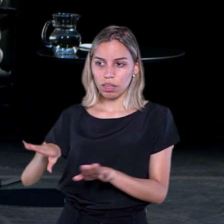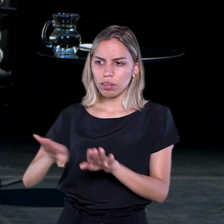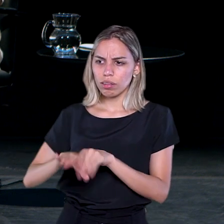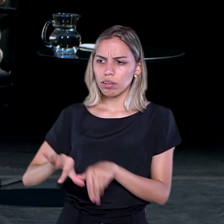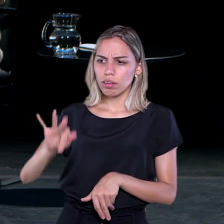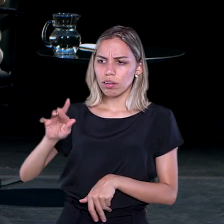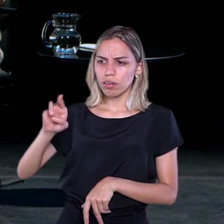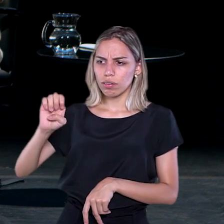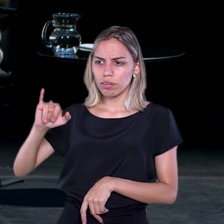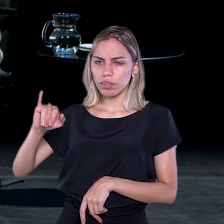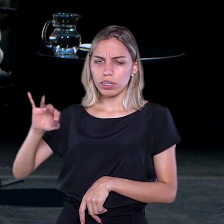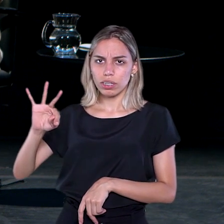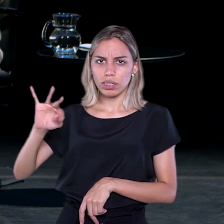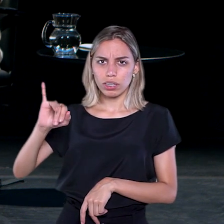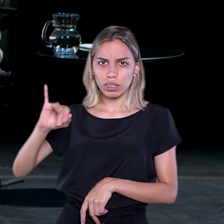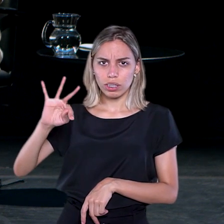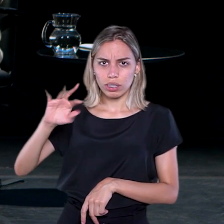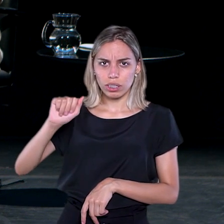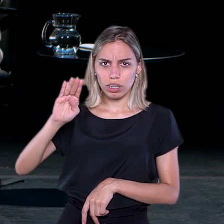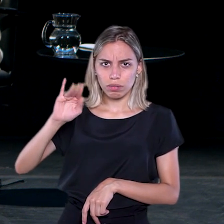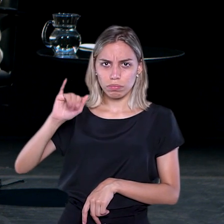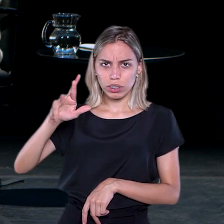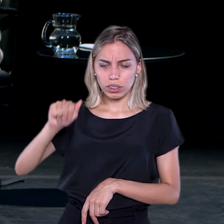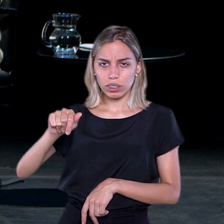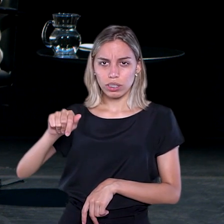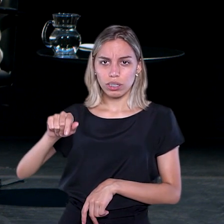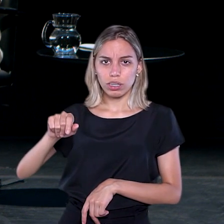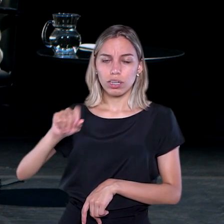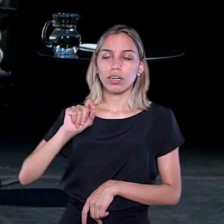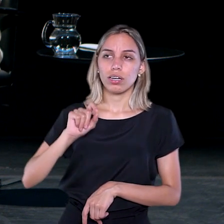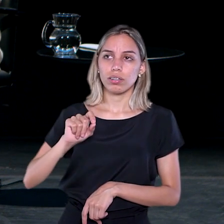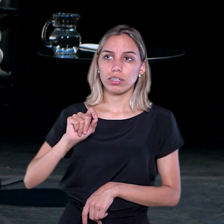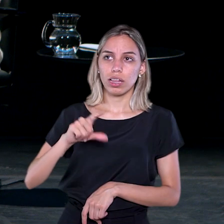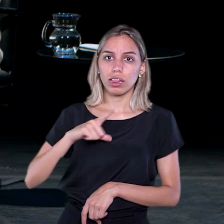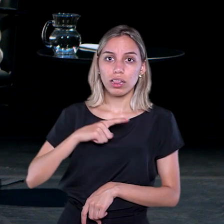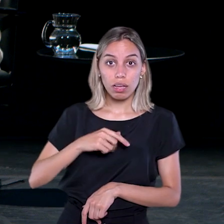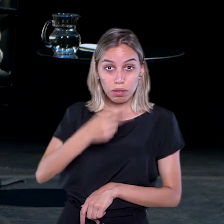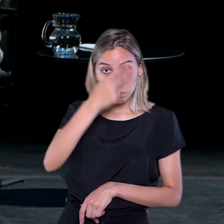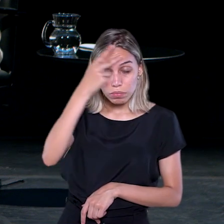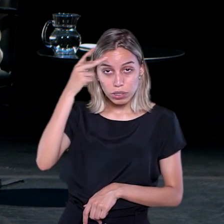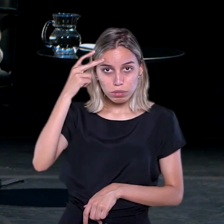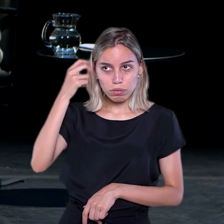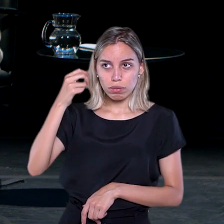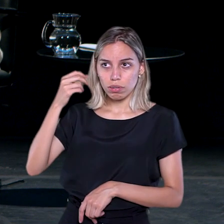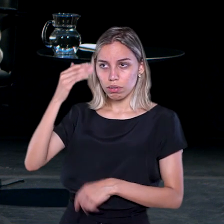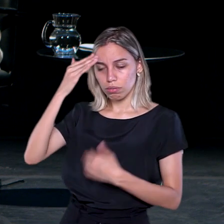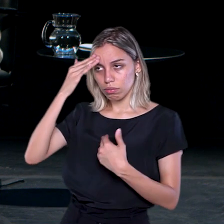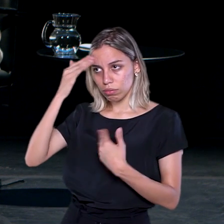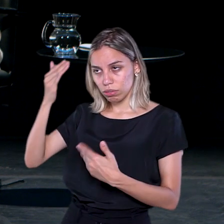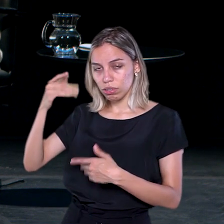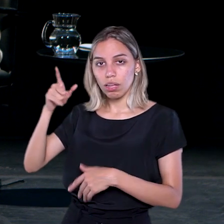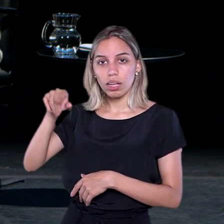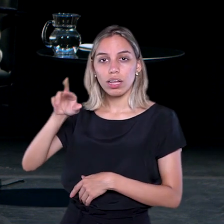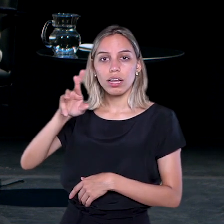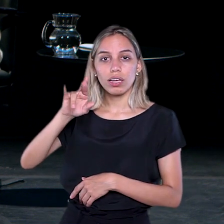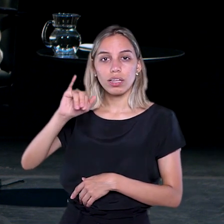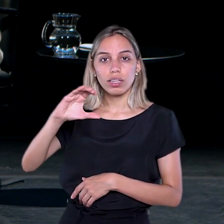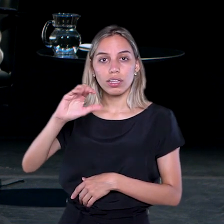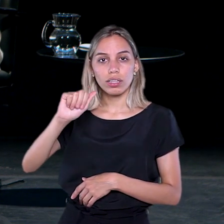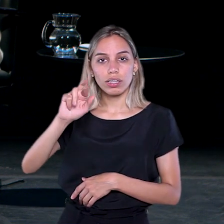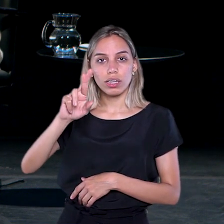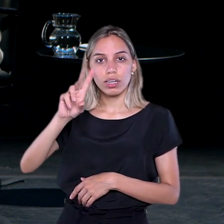estratégia do constrangimento. A gente precisa aprender a constranger as instituições a assumirem o seu compromisso antirracista, porque não é um